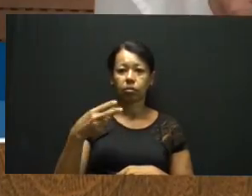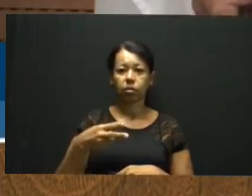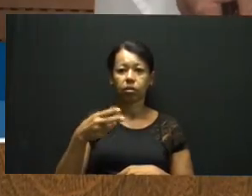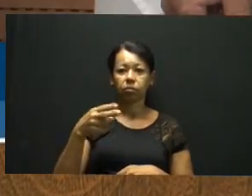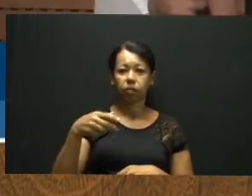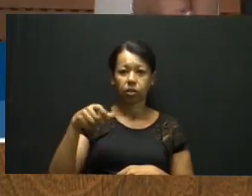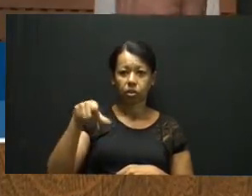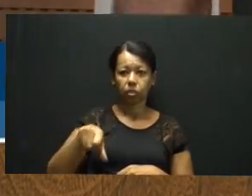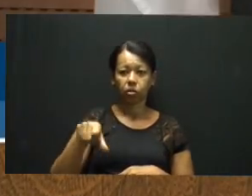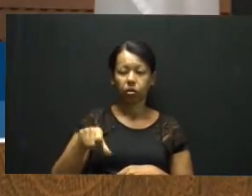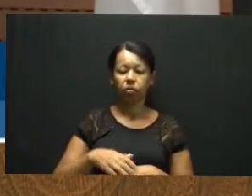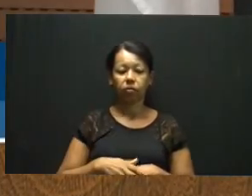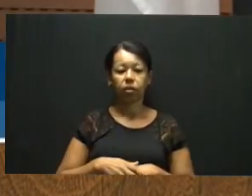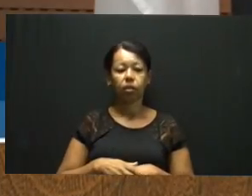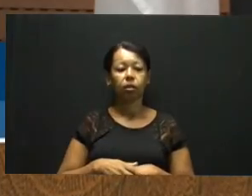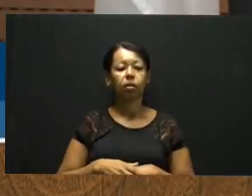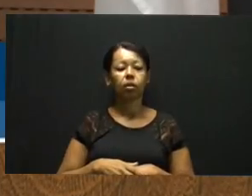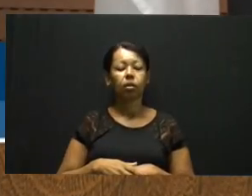2629/2000 e